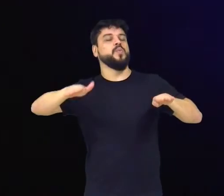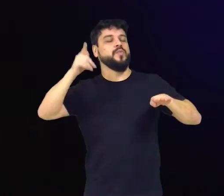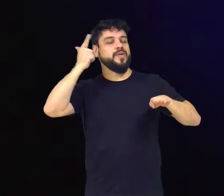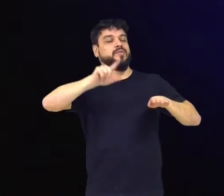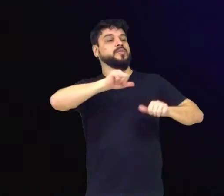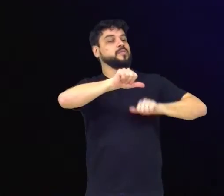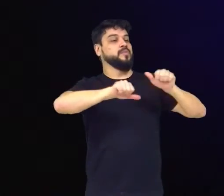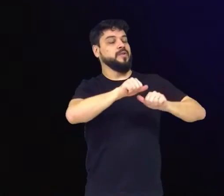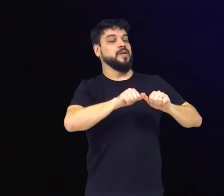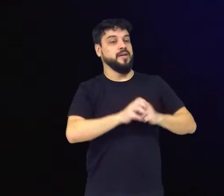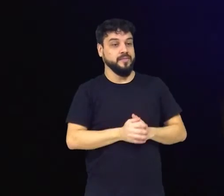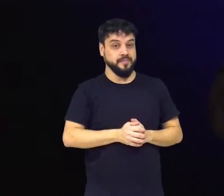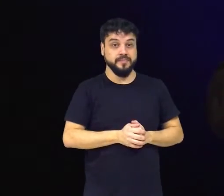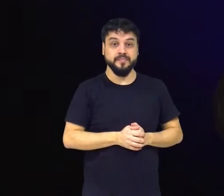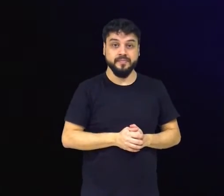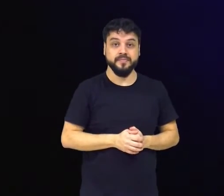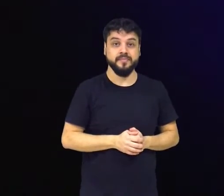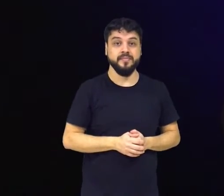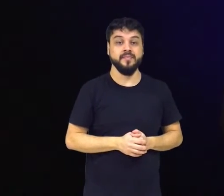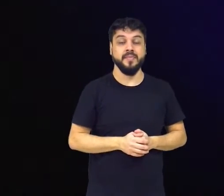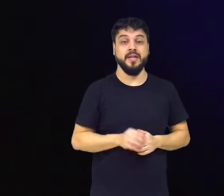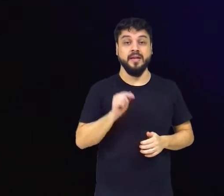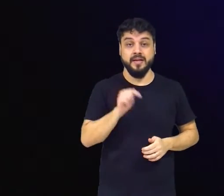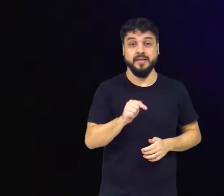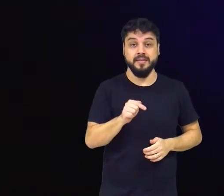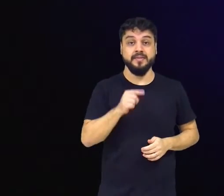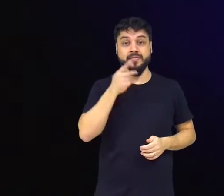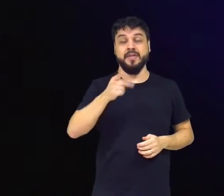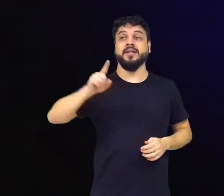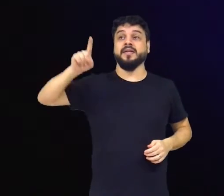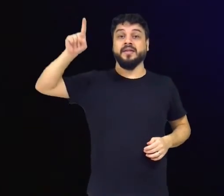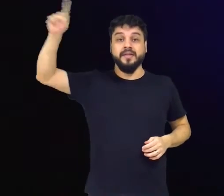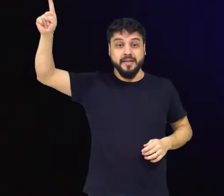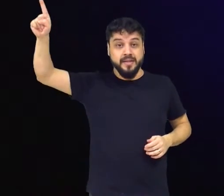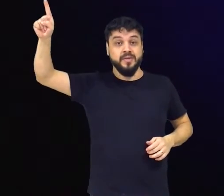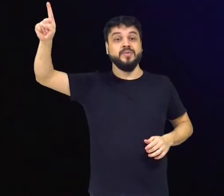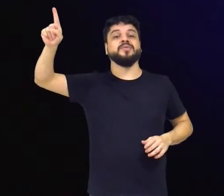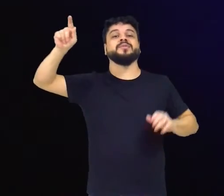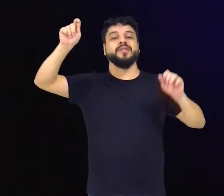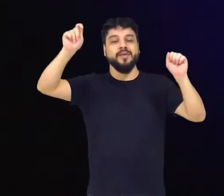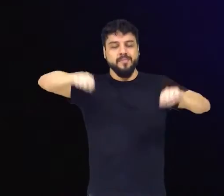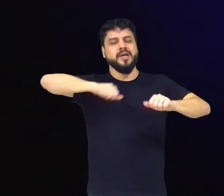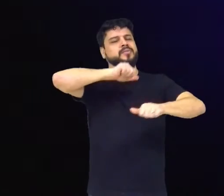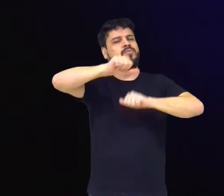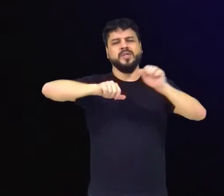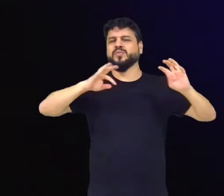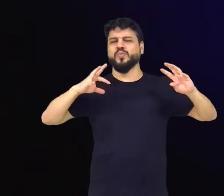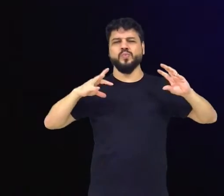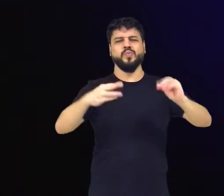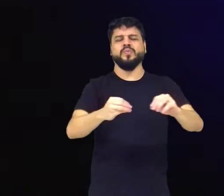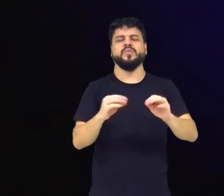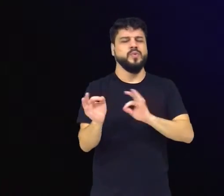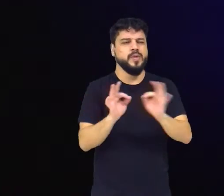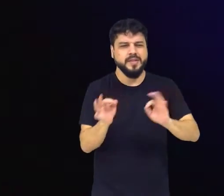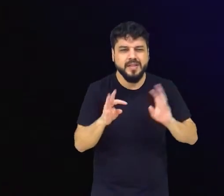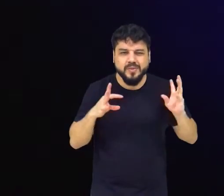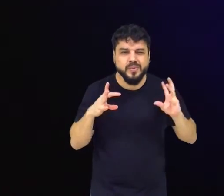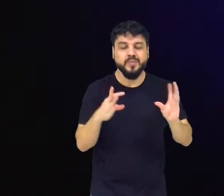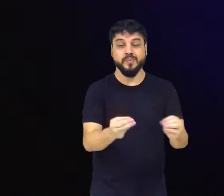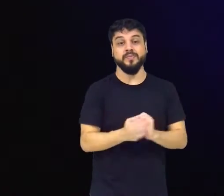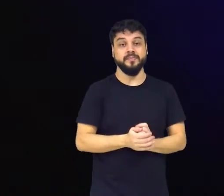4, porque eles dizem que Deus é Deus que restaura. Ou seja, a mão que reconstrói nossa